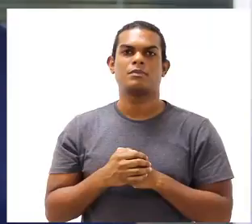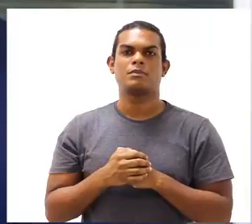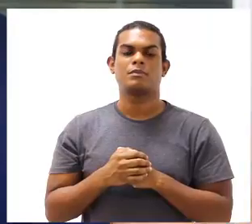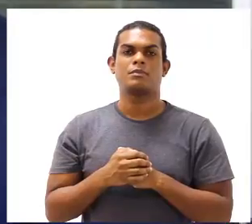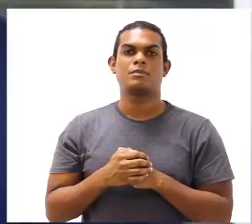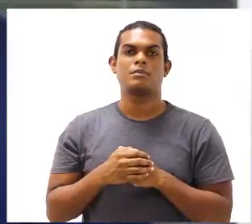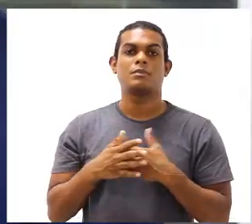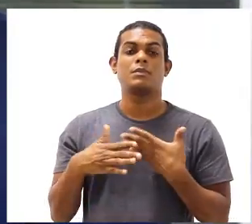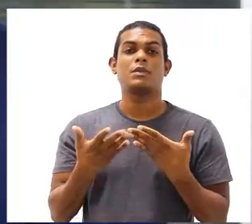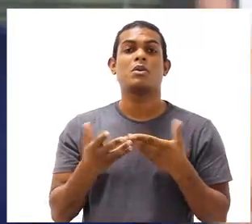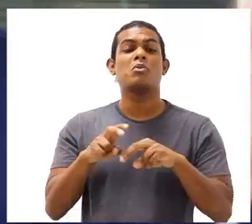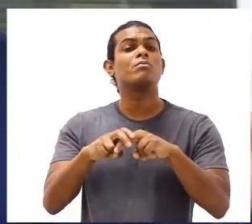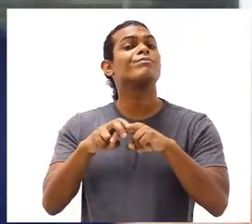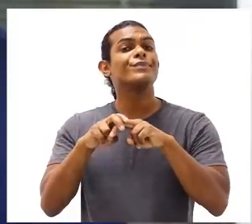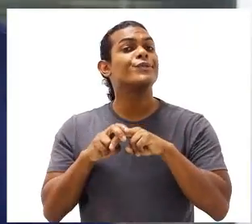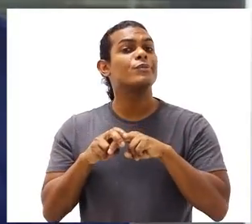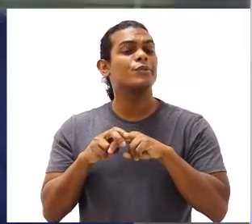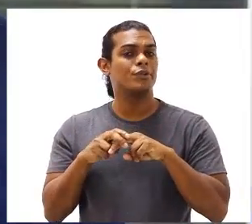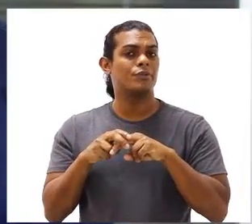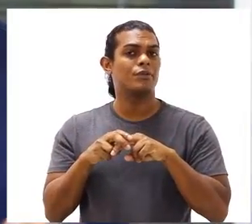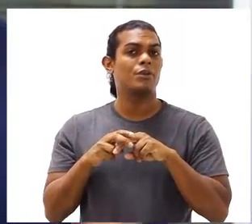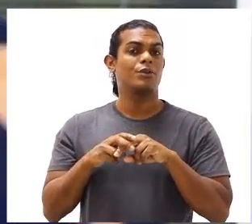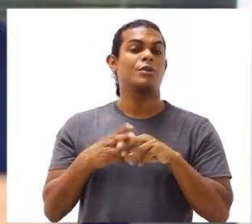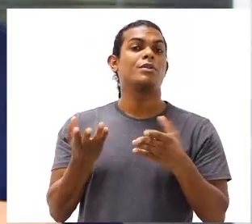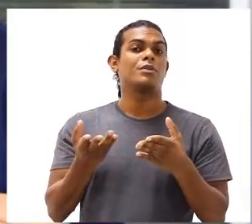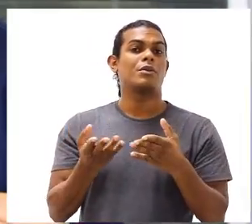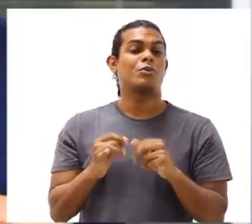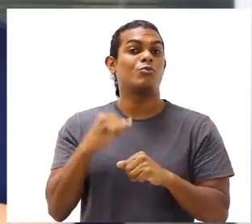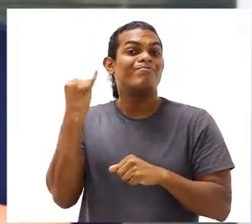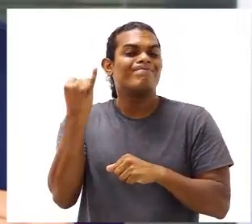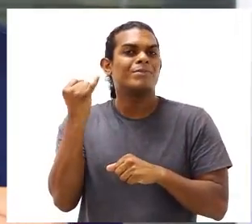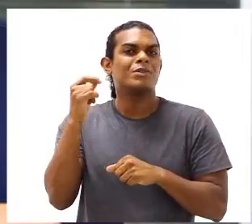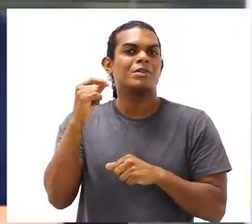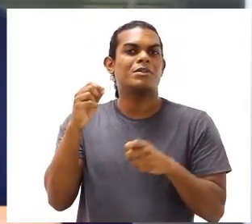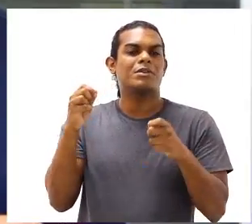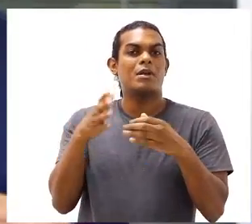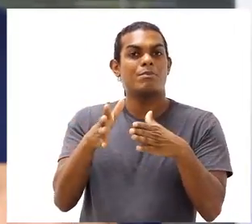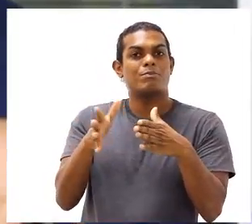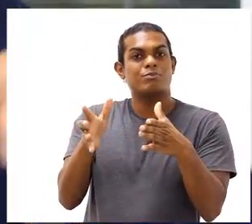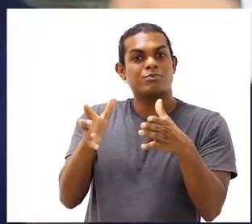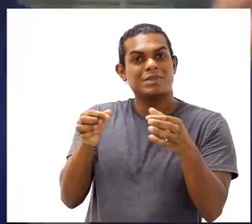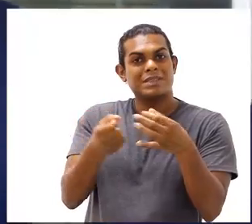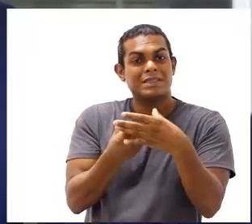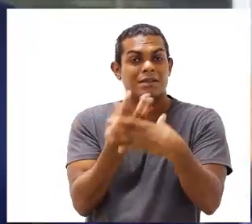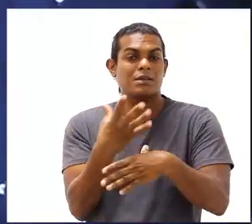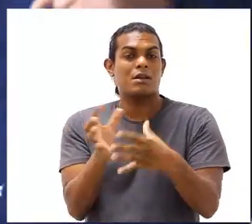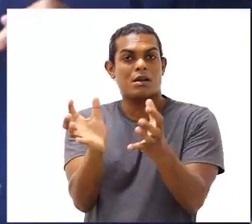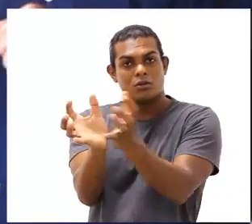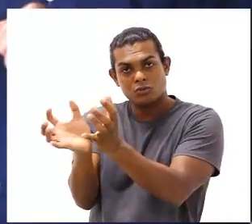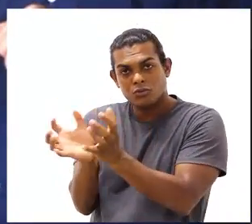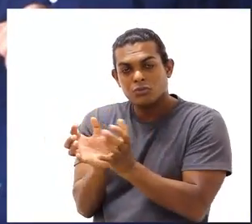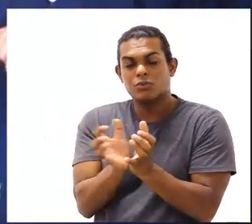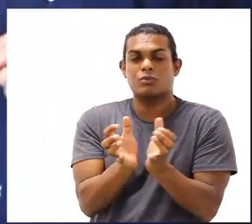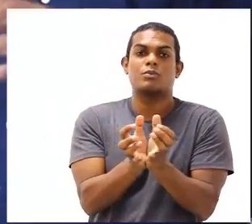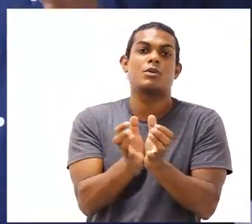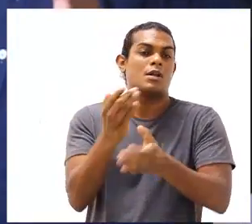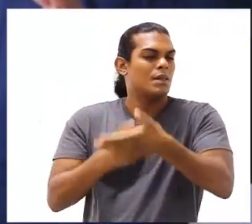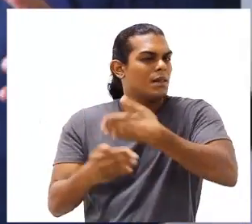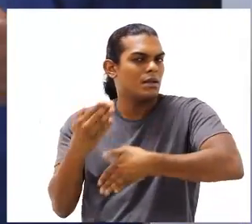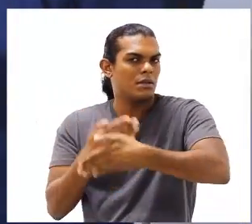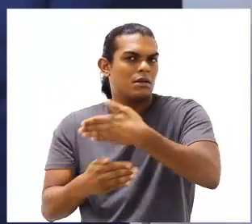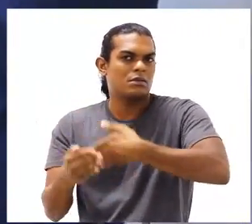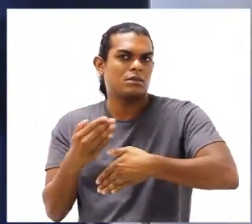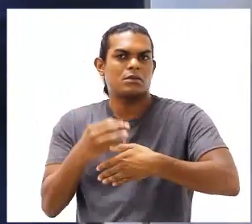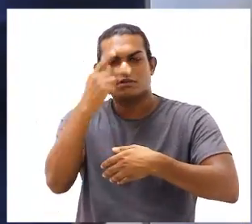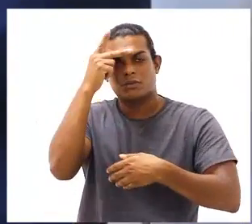foi aqui. Equipe, montagem de equipe. A influência, dependendo se você coloca as pessoas. Tem pessoas